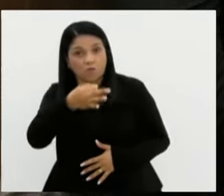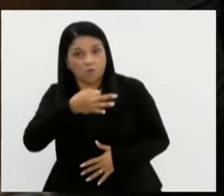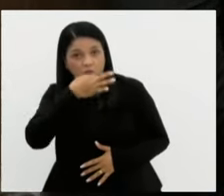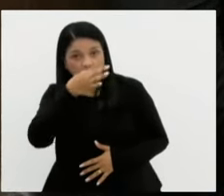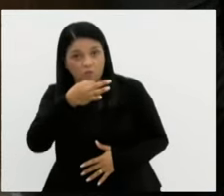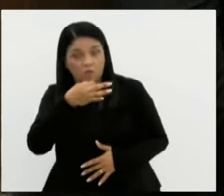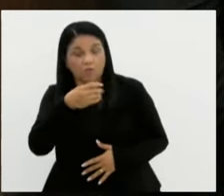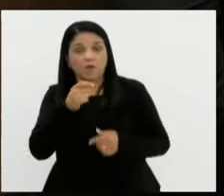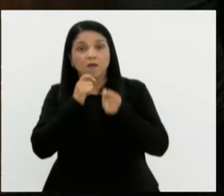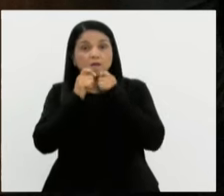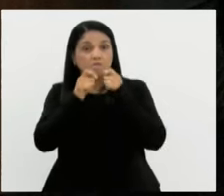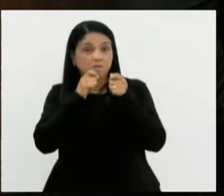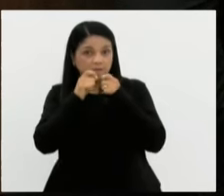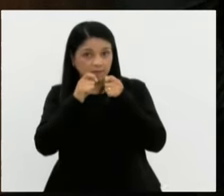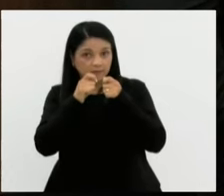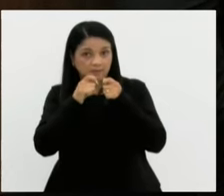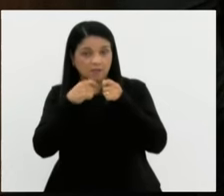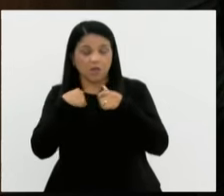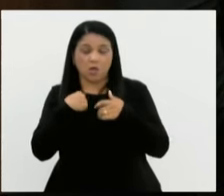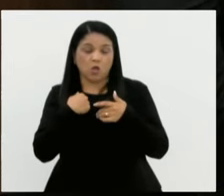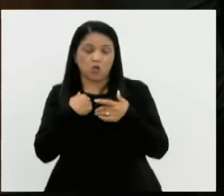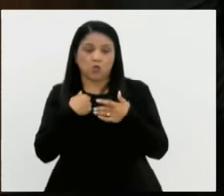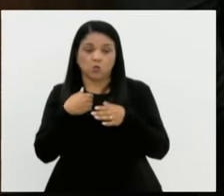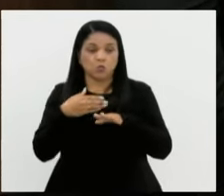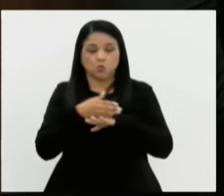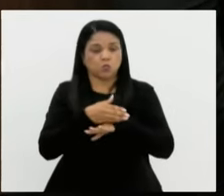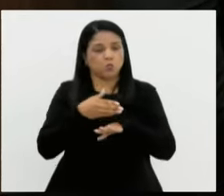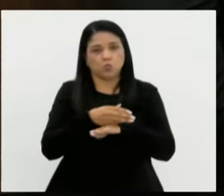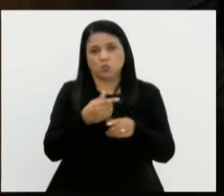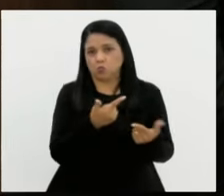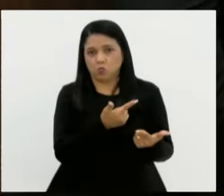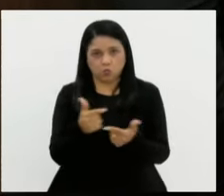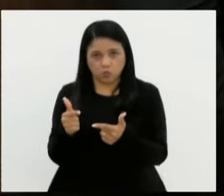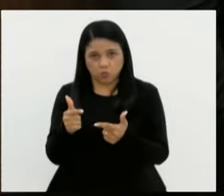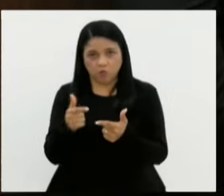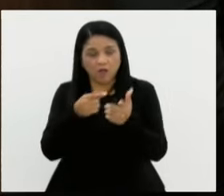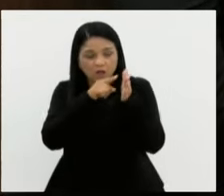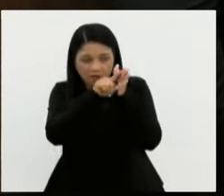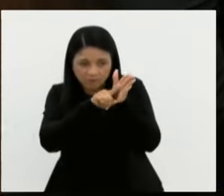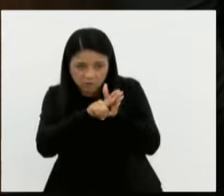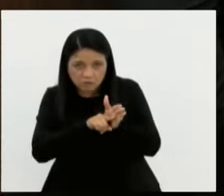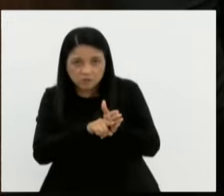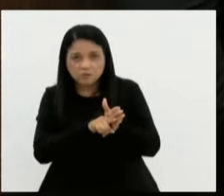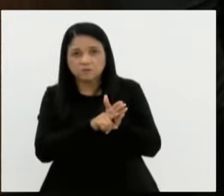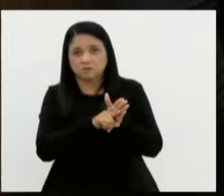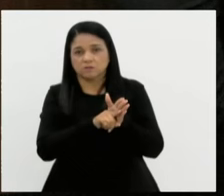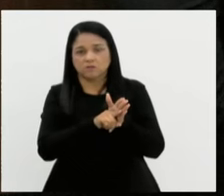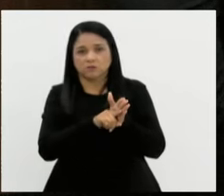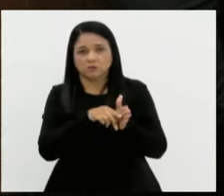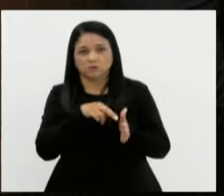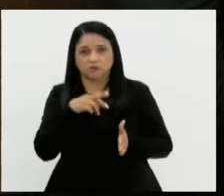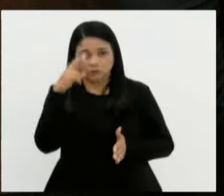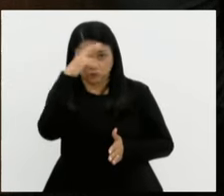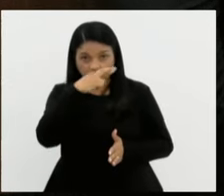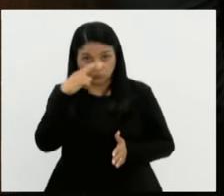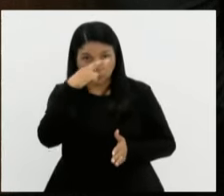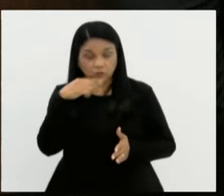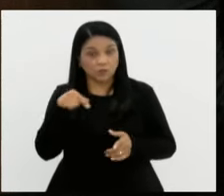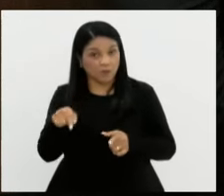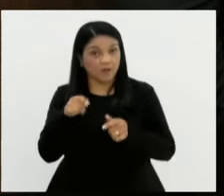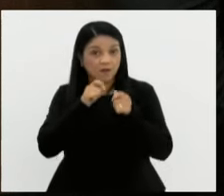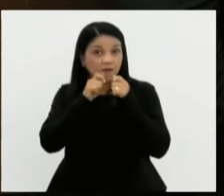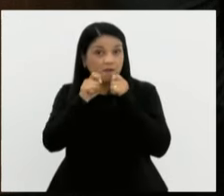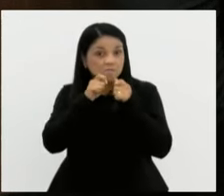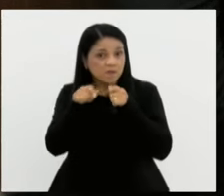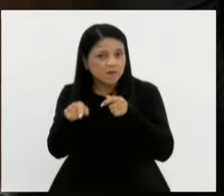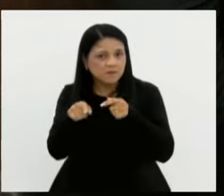Eu ainda não tive acesso às investigações e, por óbvio, que essas investigações também pela imprensa, o que